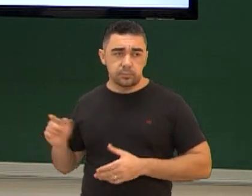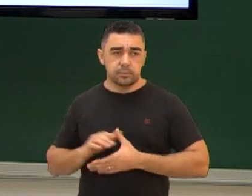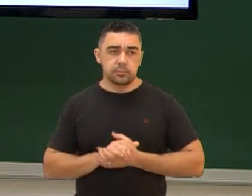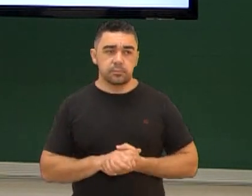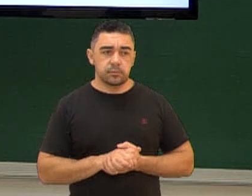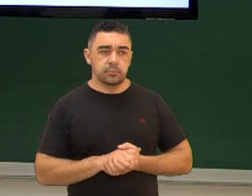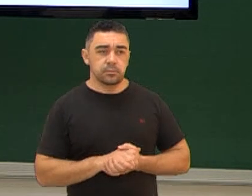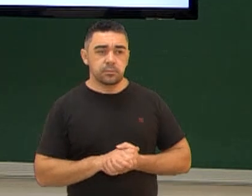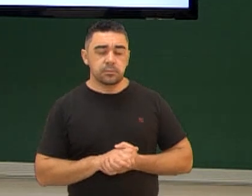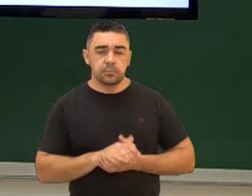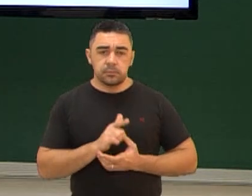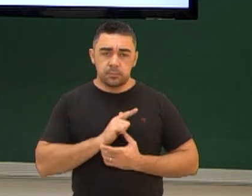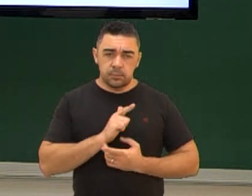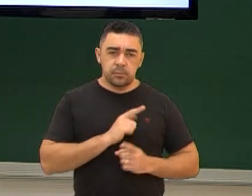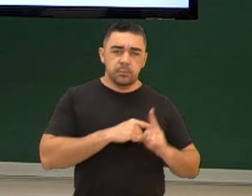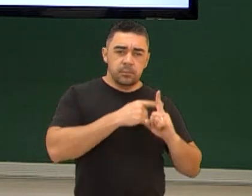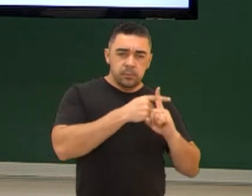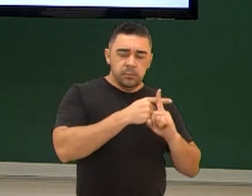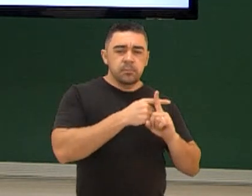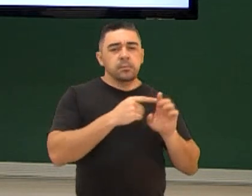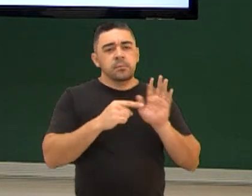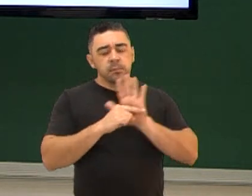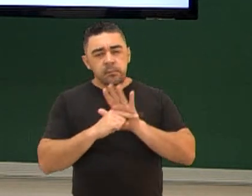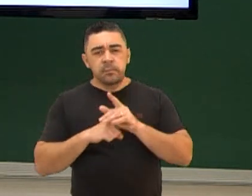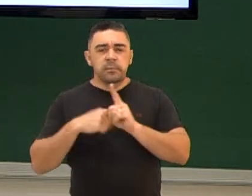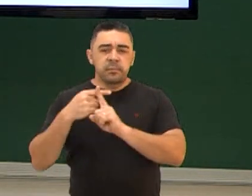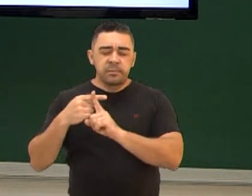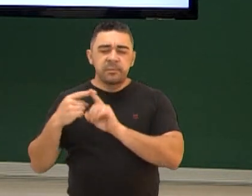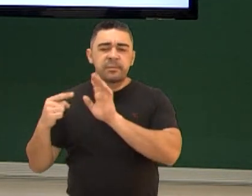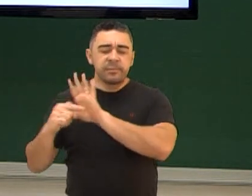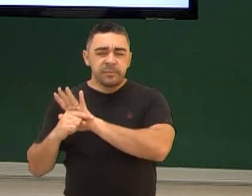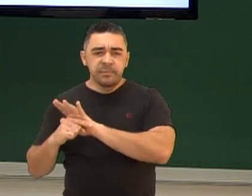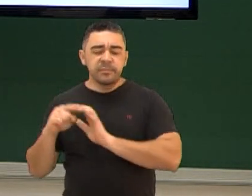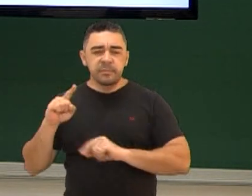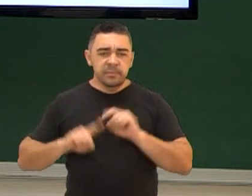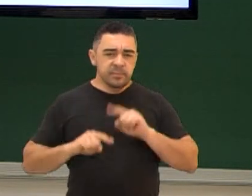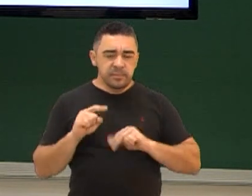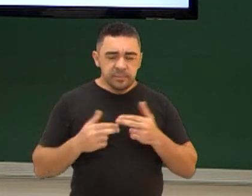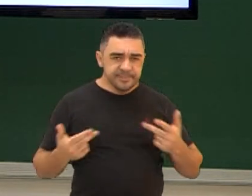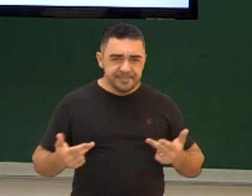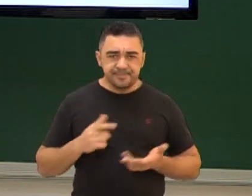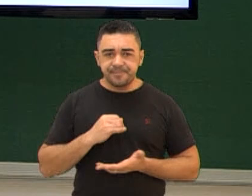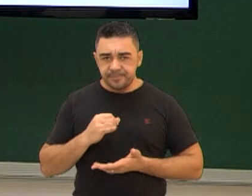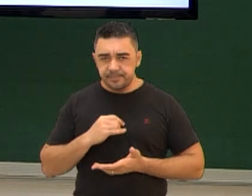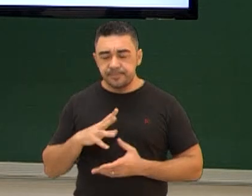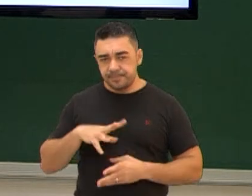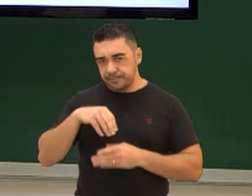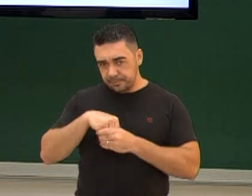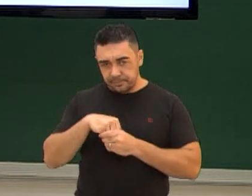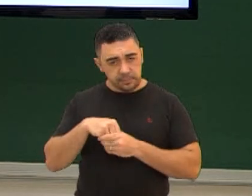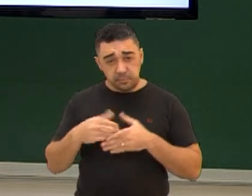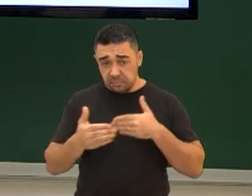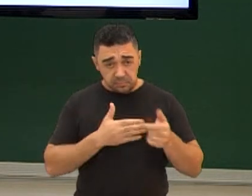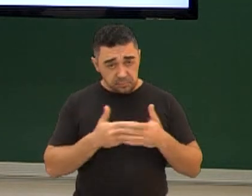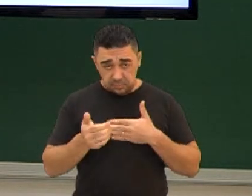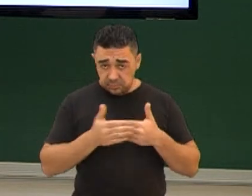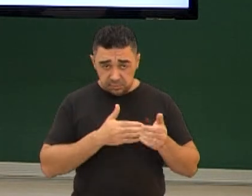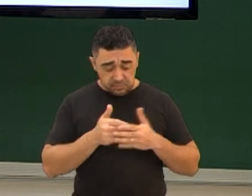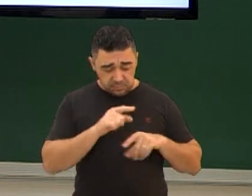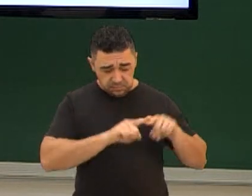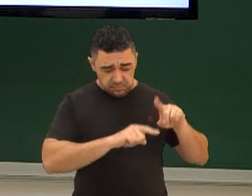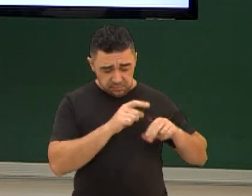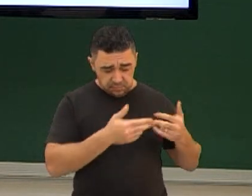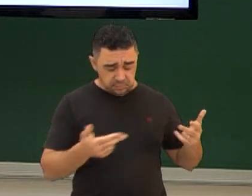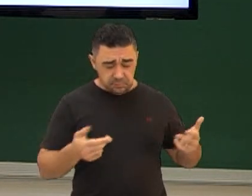aqui as polaridades das moléculas que formam o material. Então, o material tem concentrações